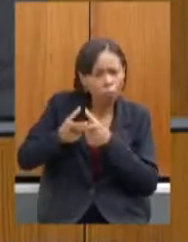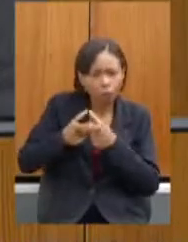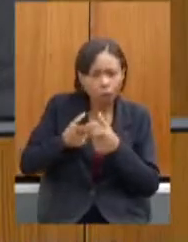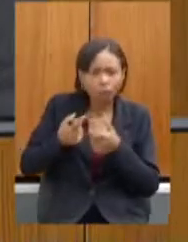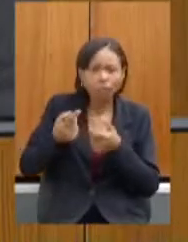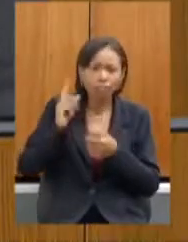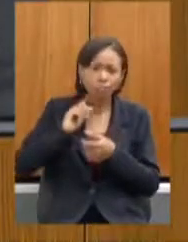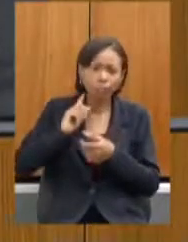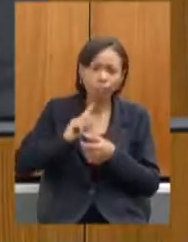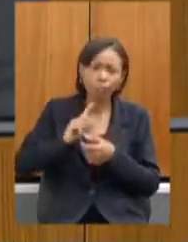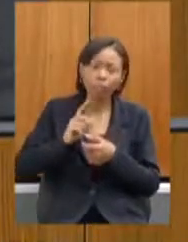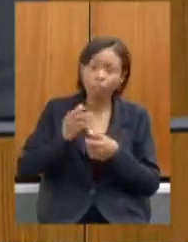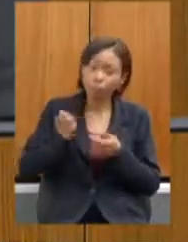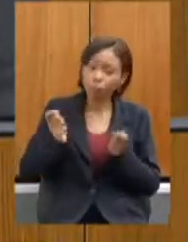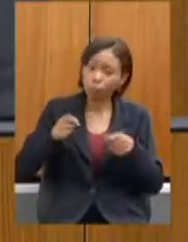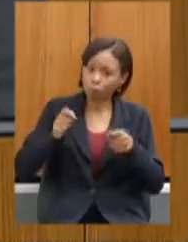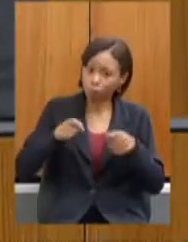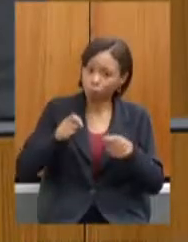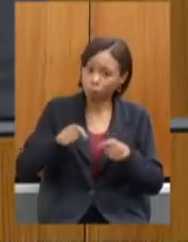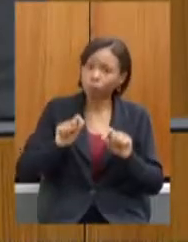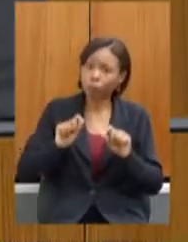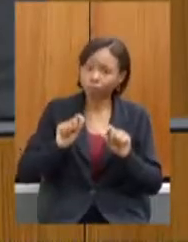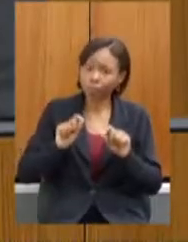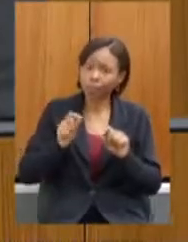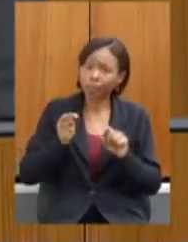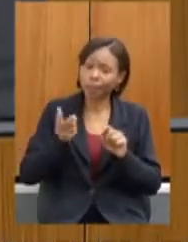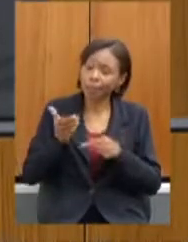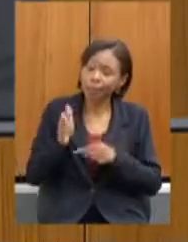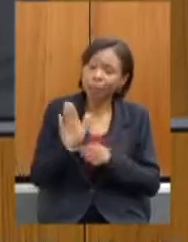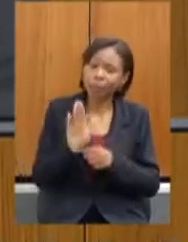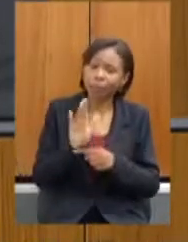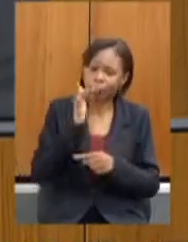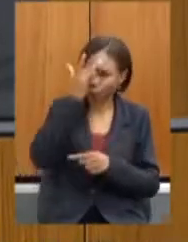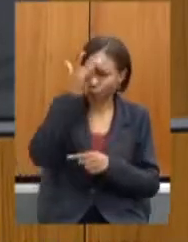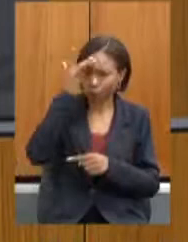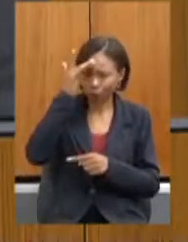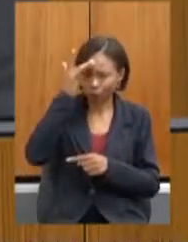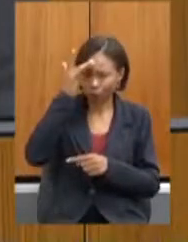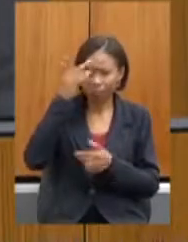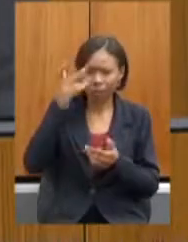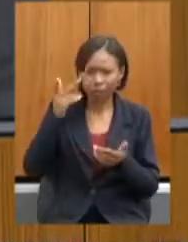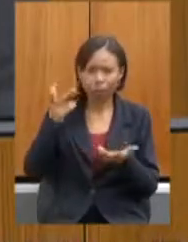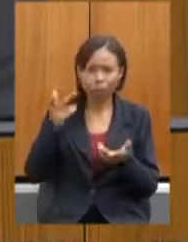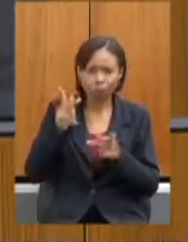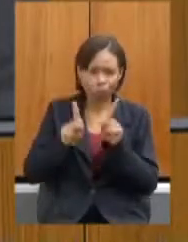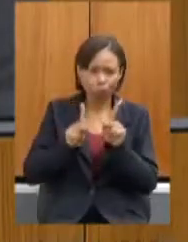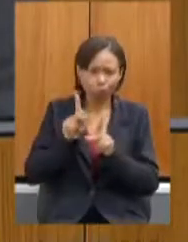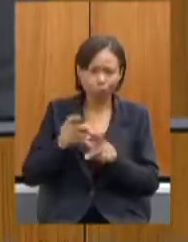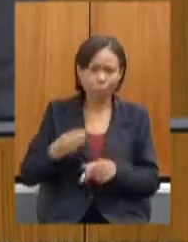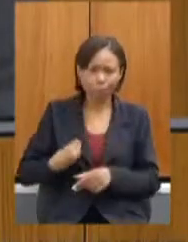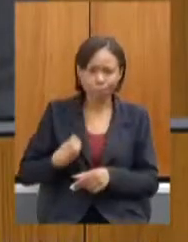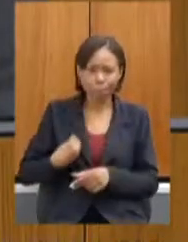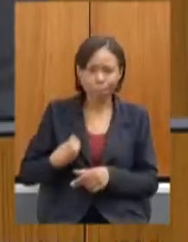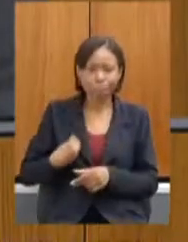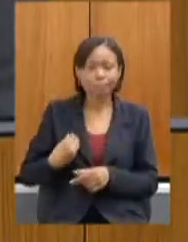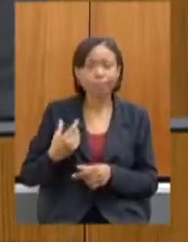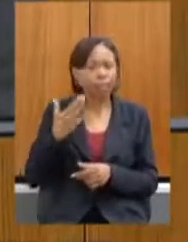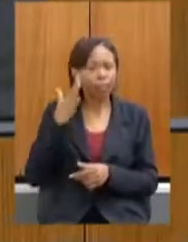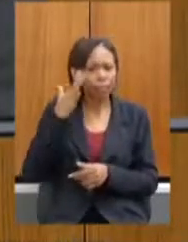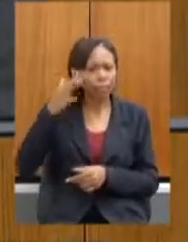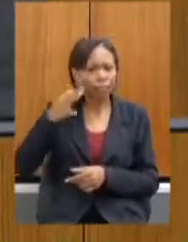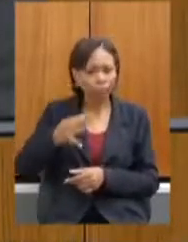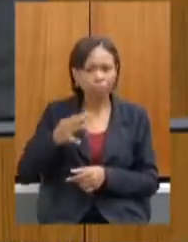as condições aí que que o nosso povo vive né e eu tenho certeza que e é esse trabalho em